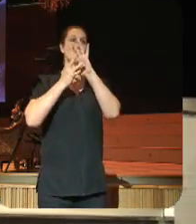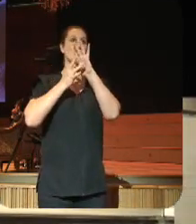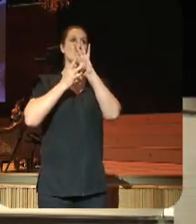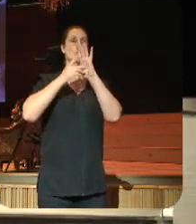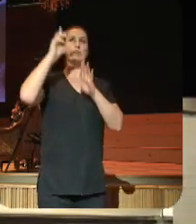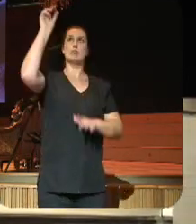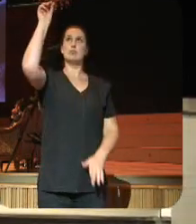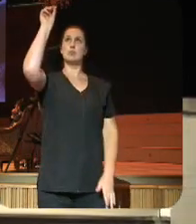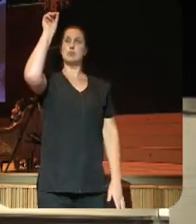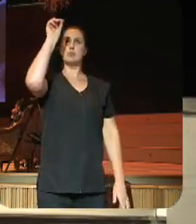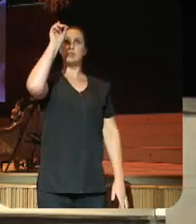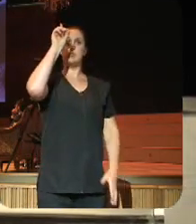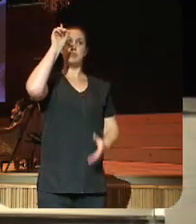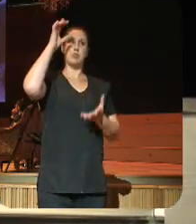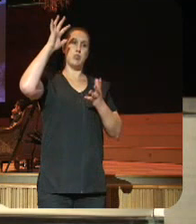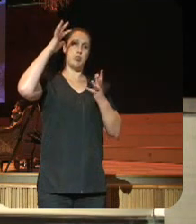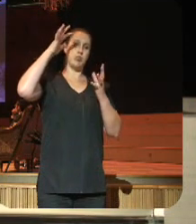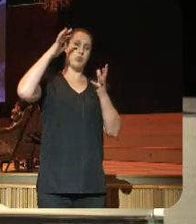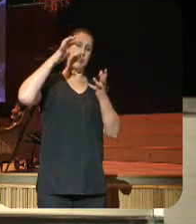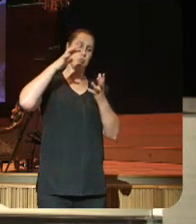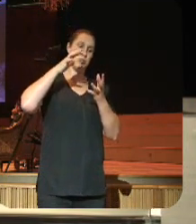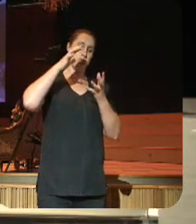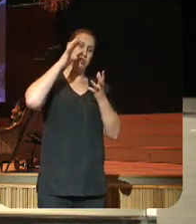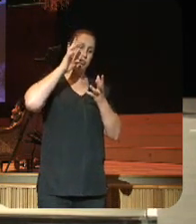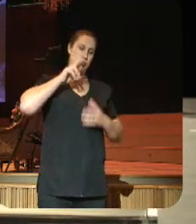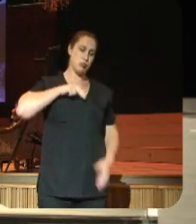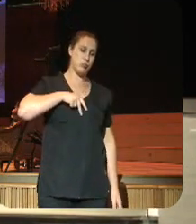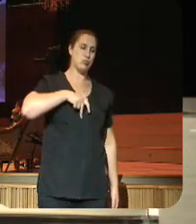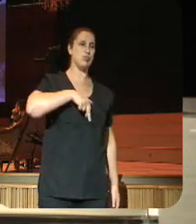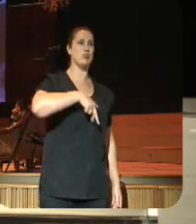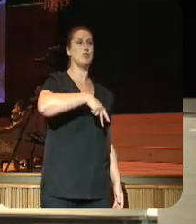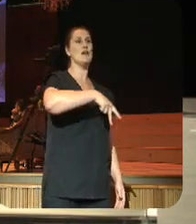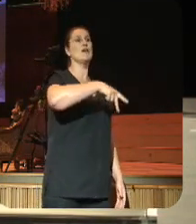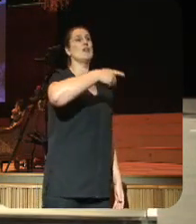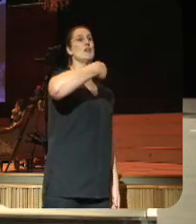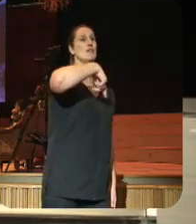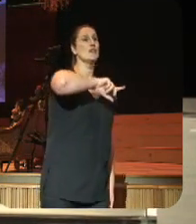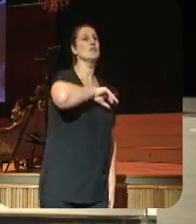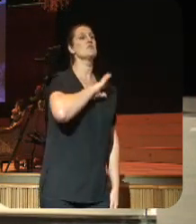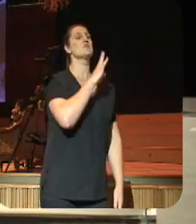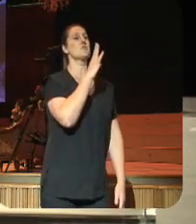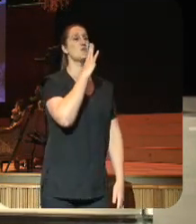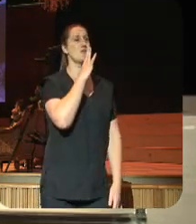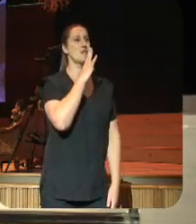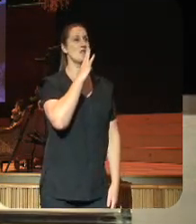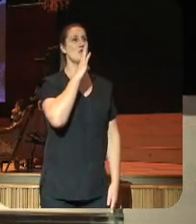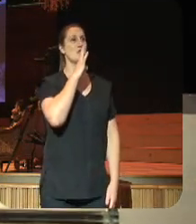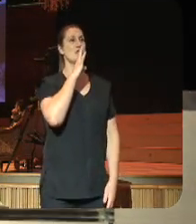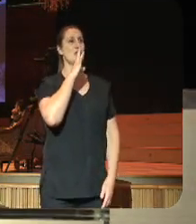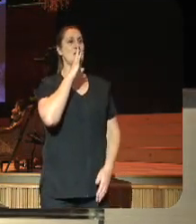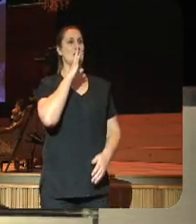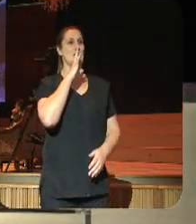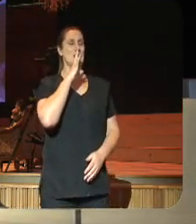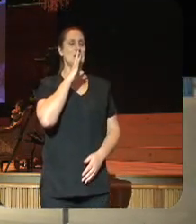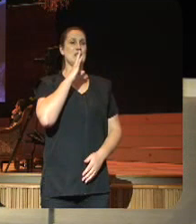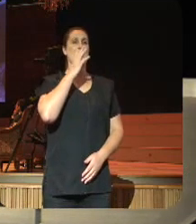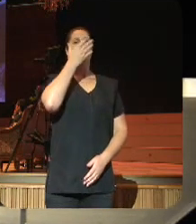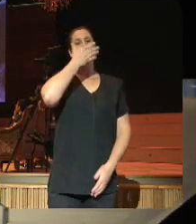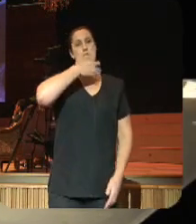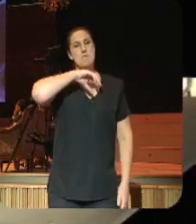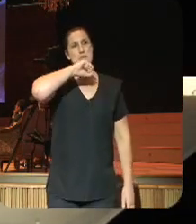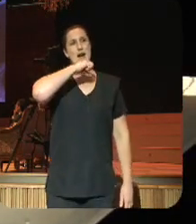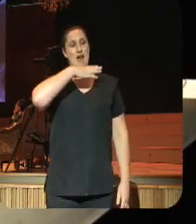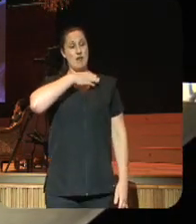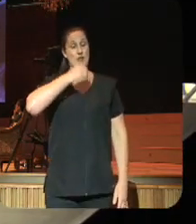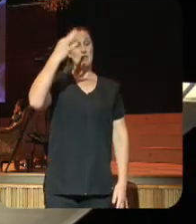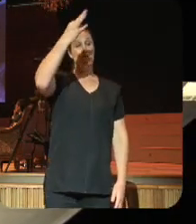entre nós, para que a gente pudesse conhecer a verdade a respeito do Pai, do Filho e do